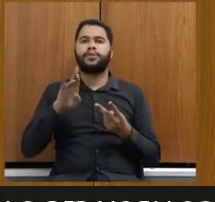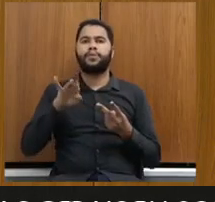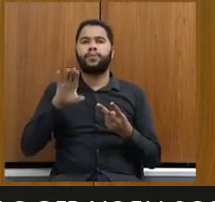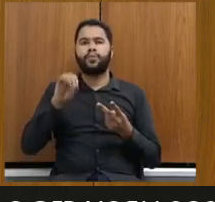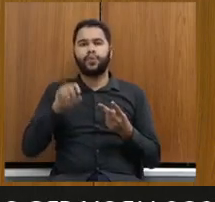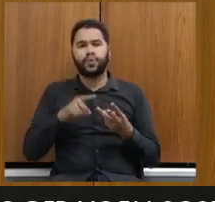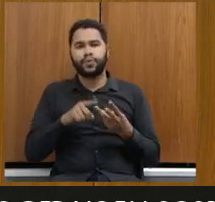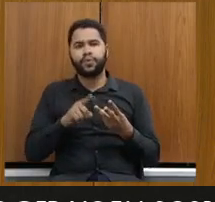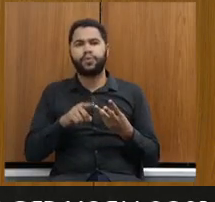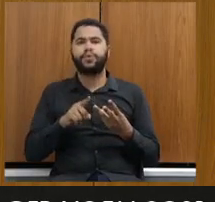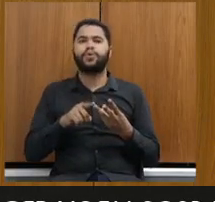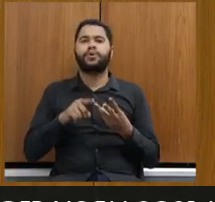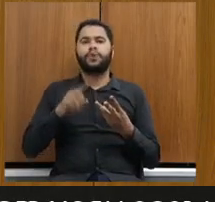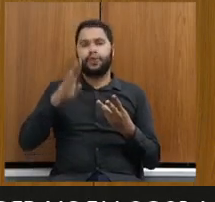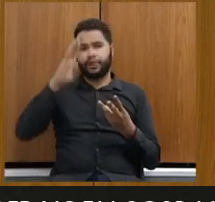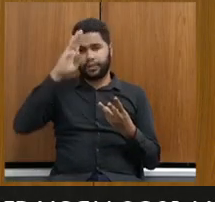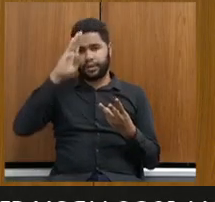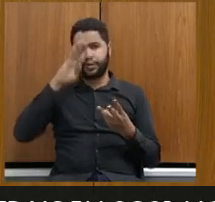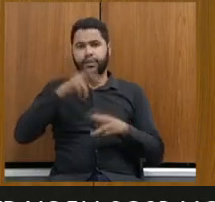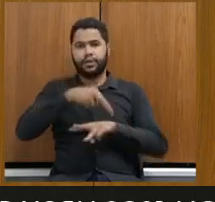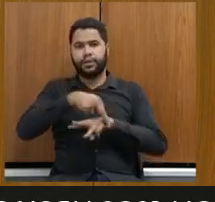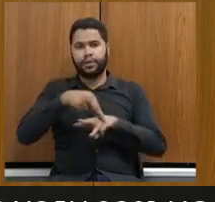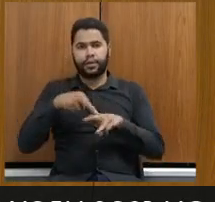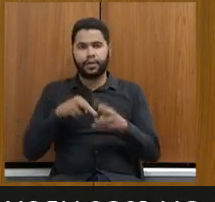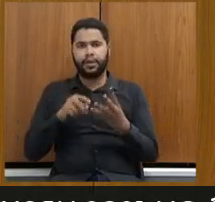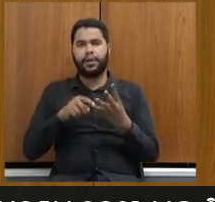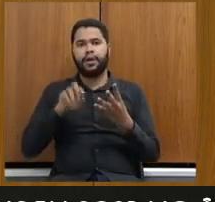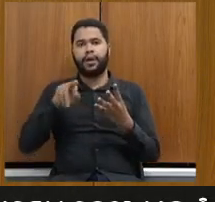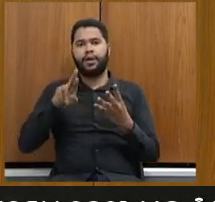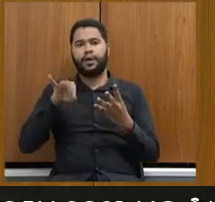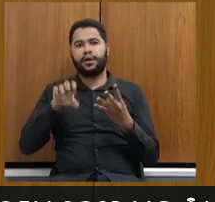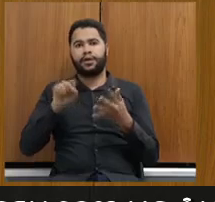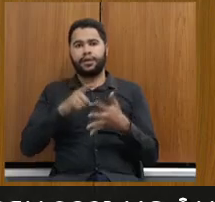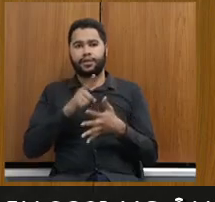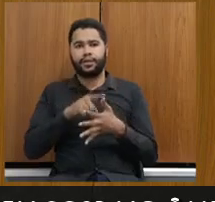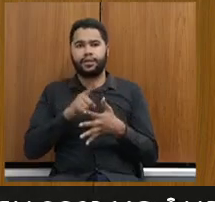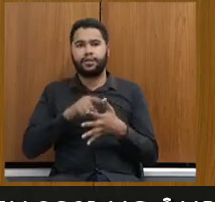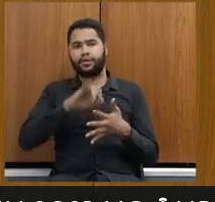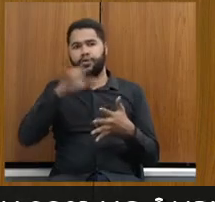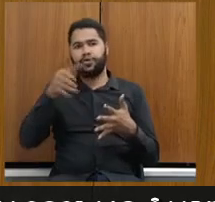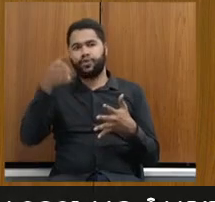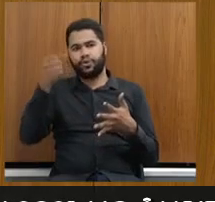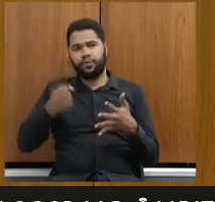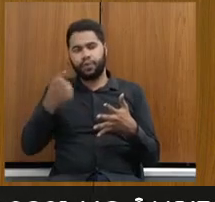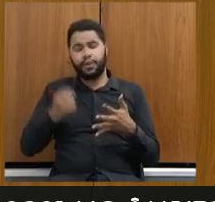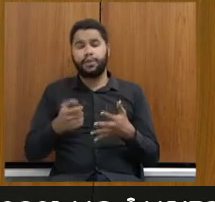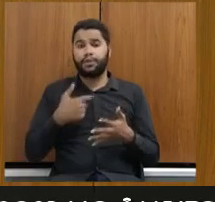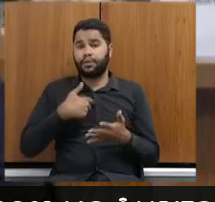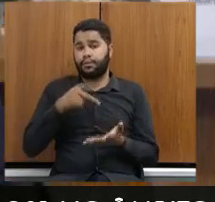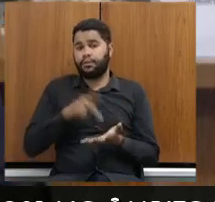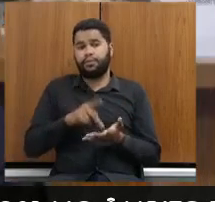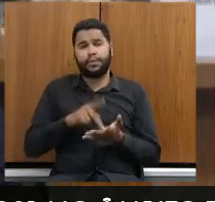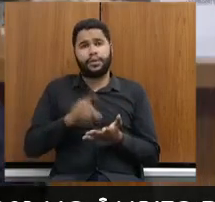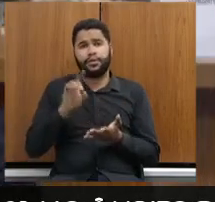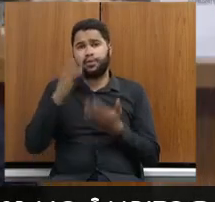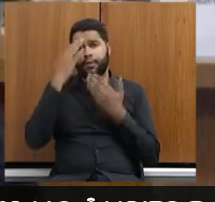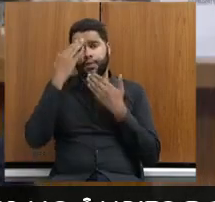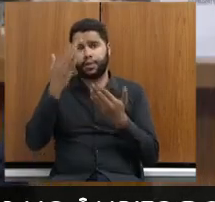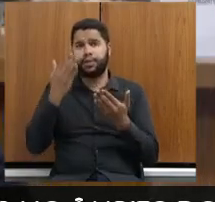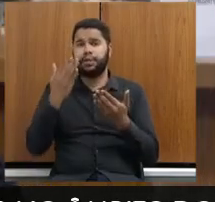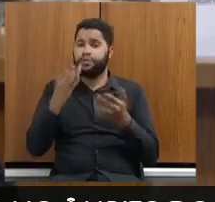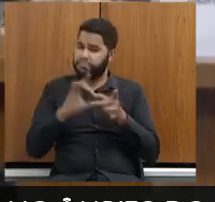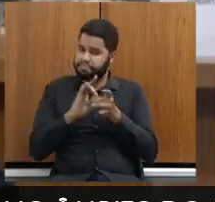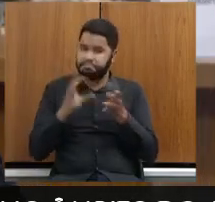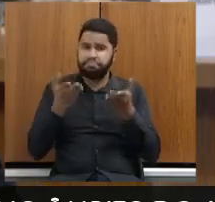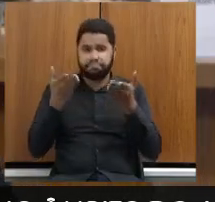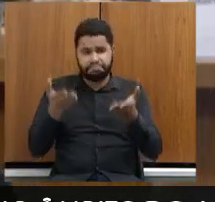regra é que tá do sargento Rodrigues Deputado Arantes meu querido irmão Deputado João Leite eu na verdade só tenho agradecer e sempre